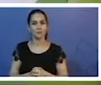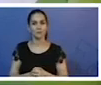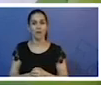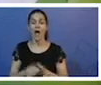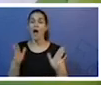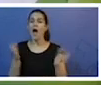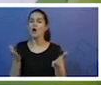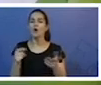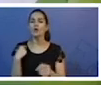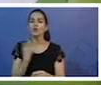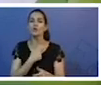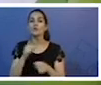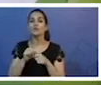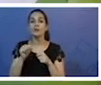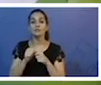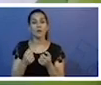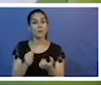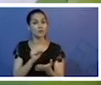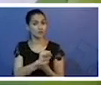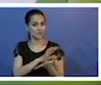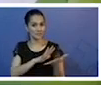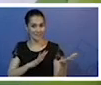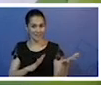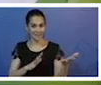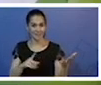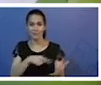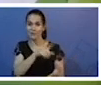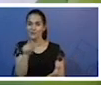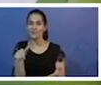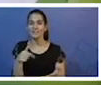Vamos fazer agora um exercício para a gente